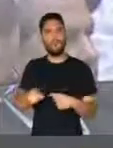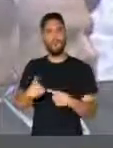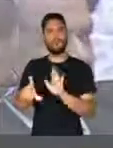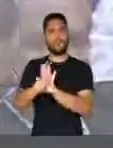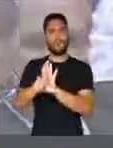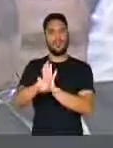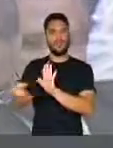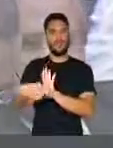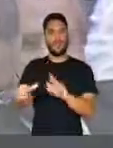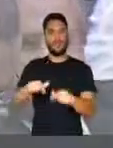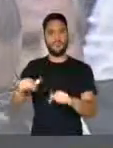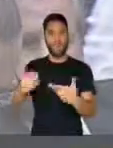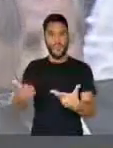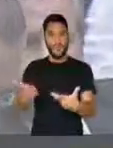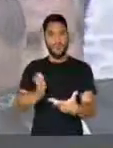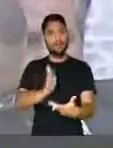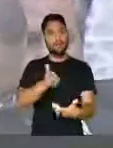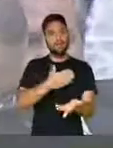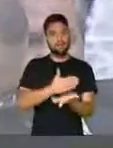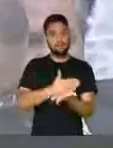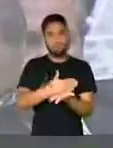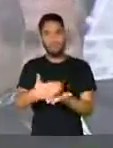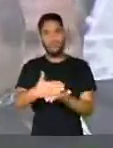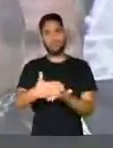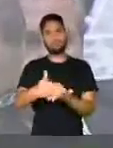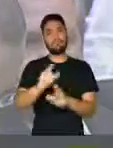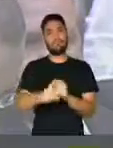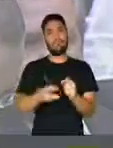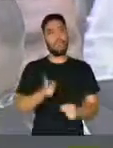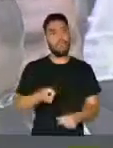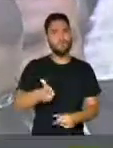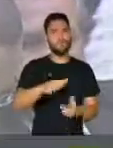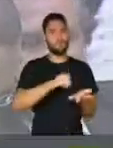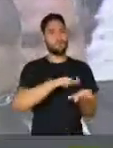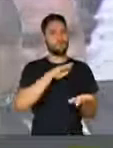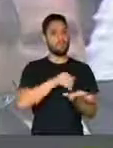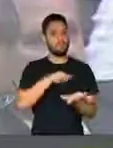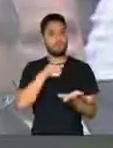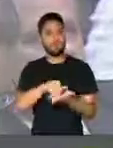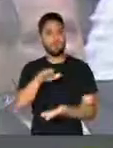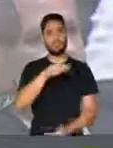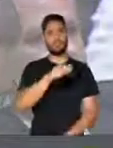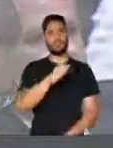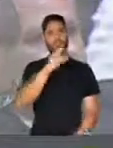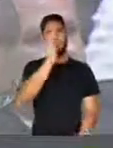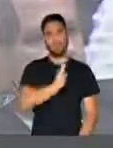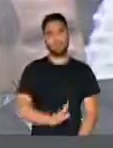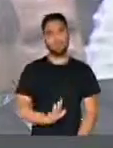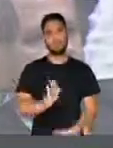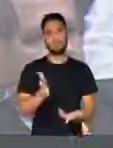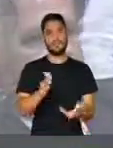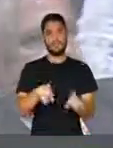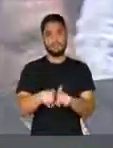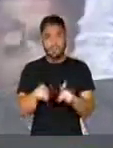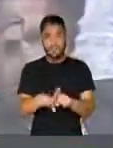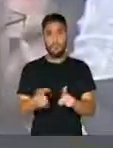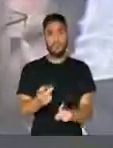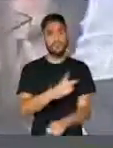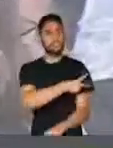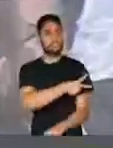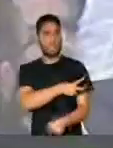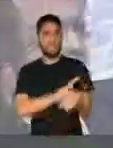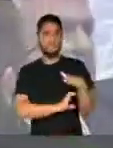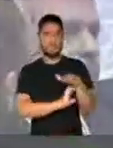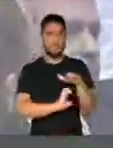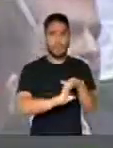continua a produzir vítimas nesse país, com demissões, com ataques do setor patronal